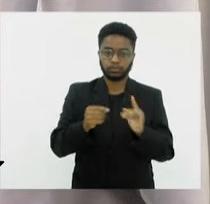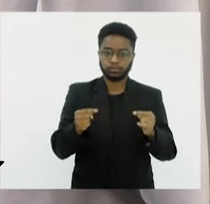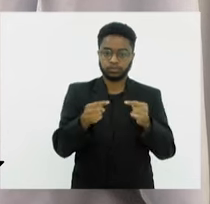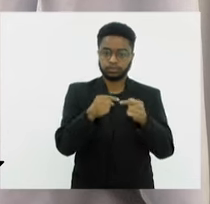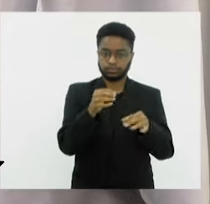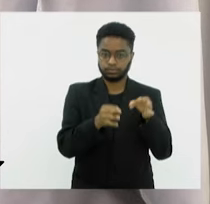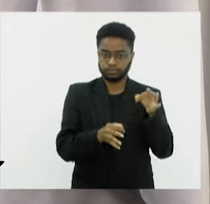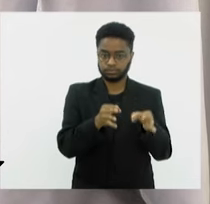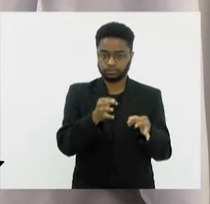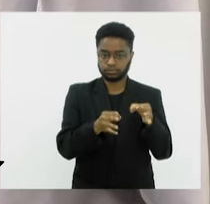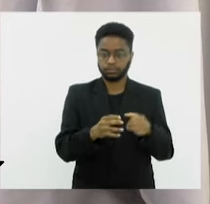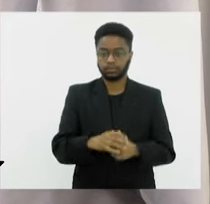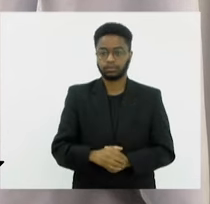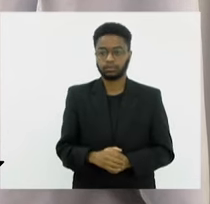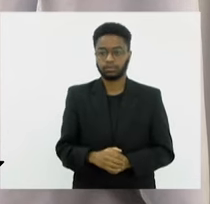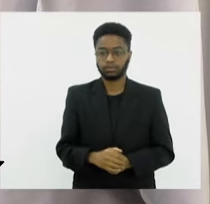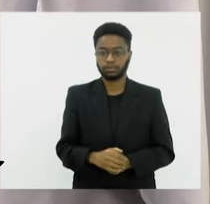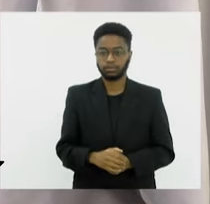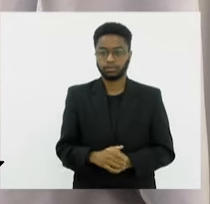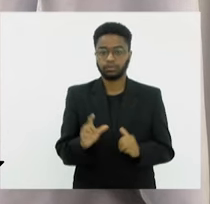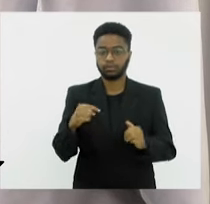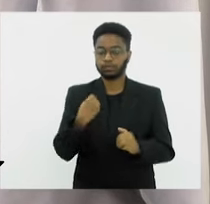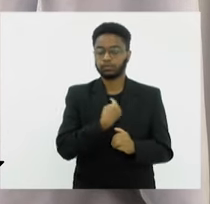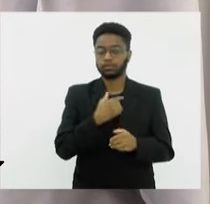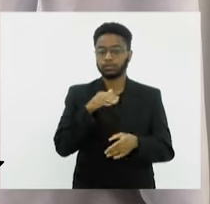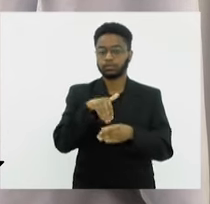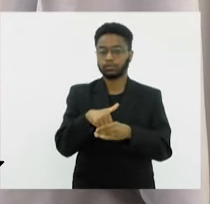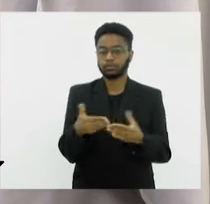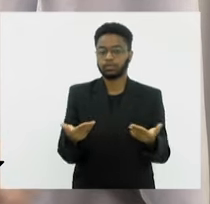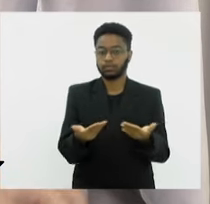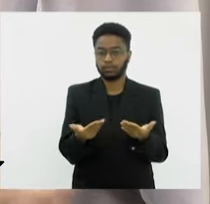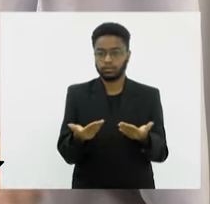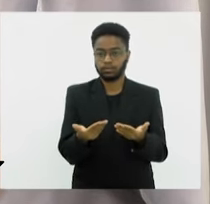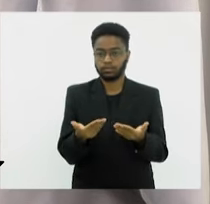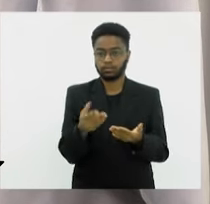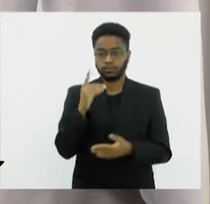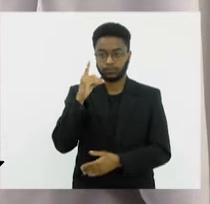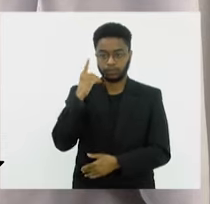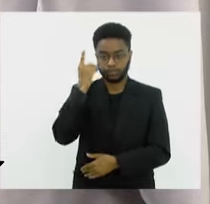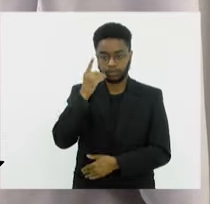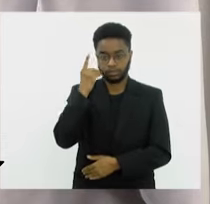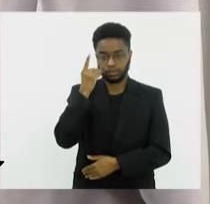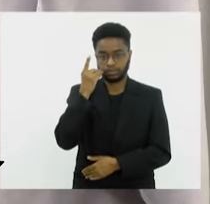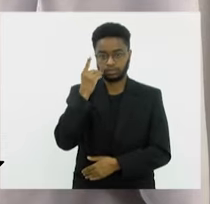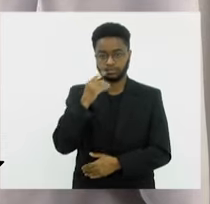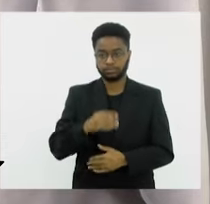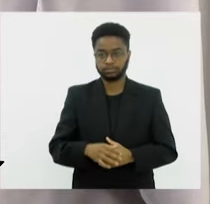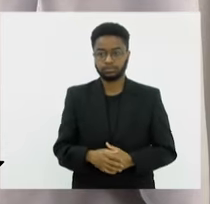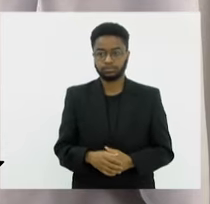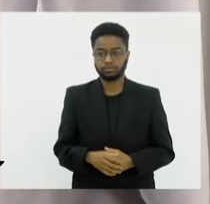juridicidade. Estão votando, nesse momento, os deputados.